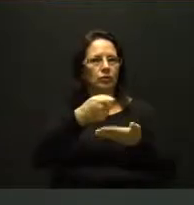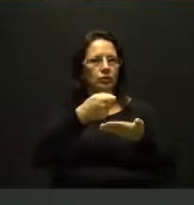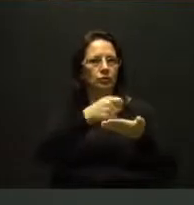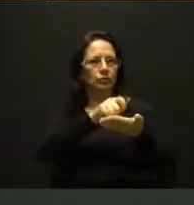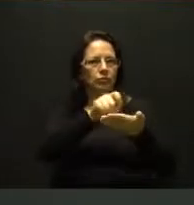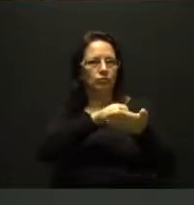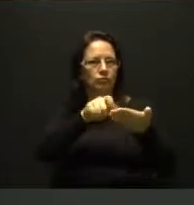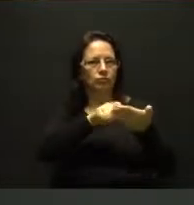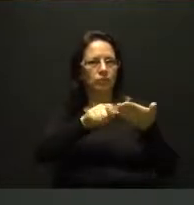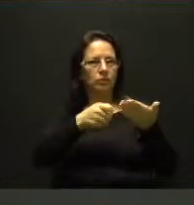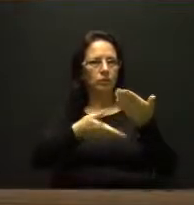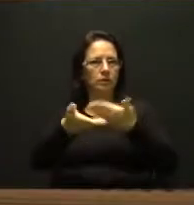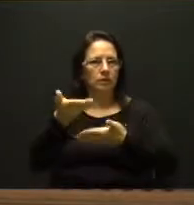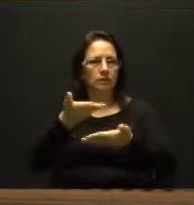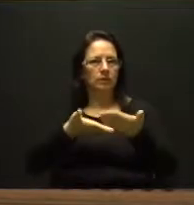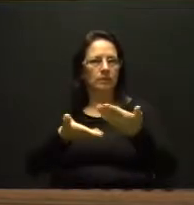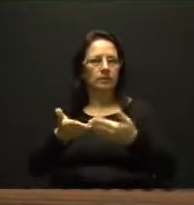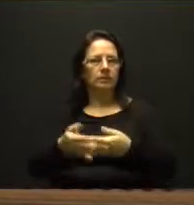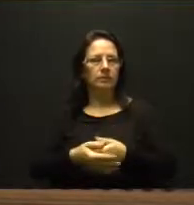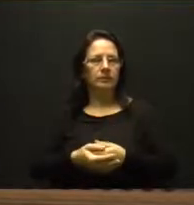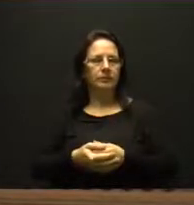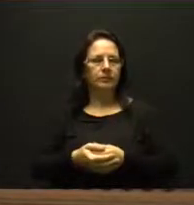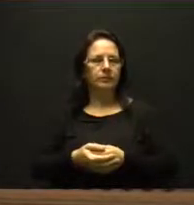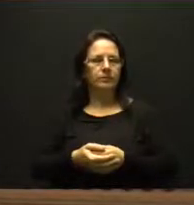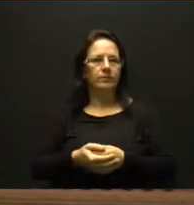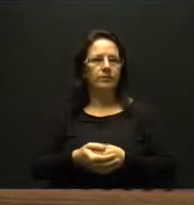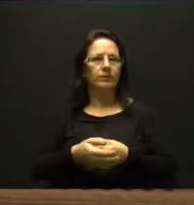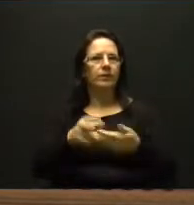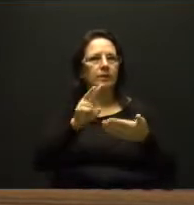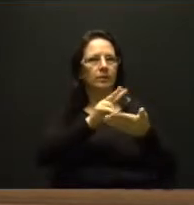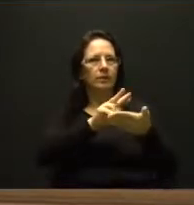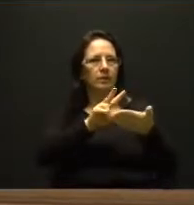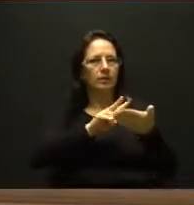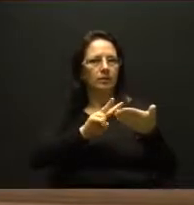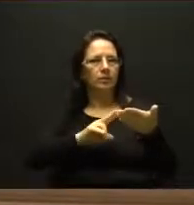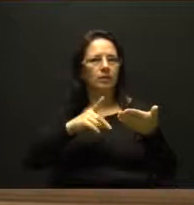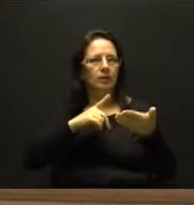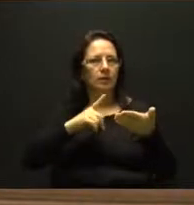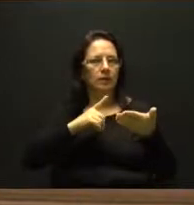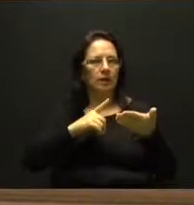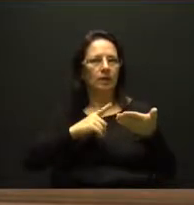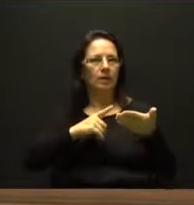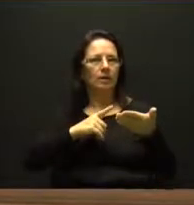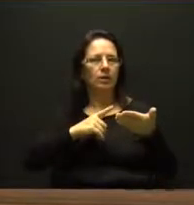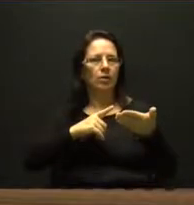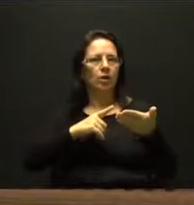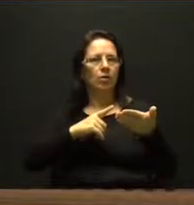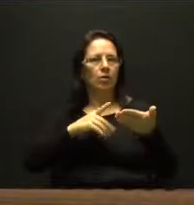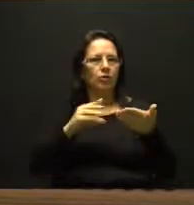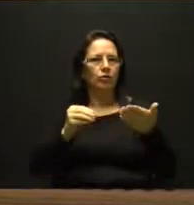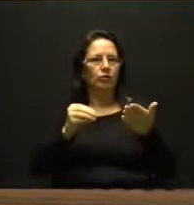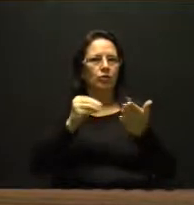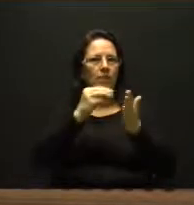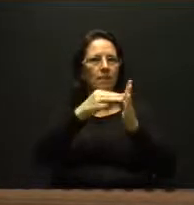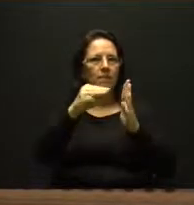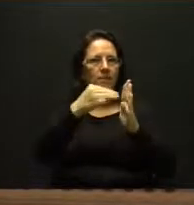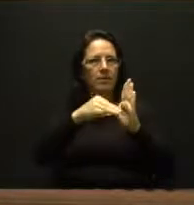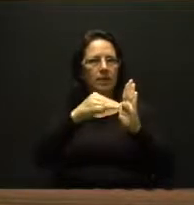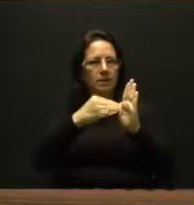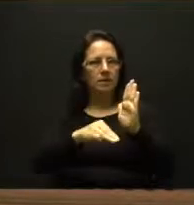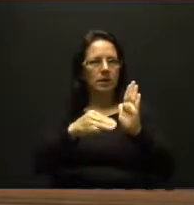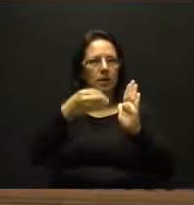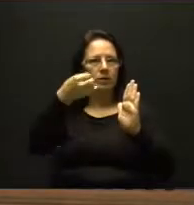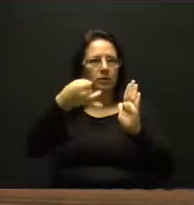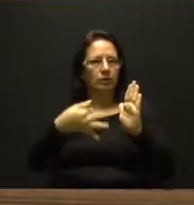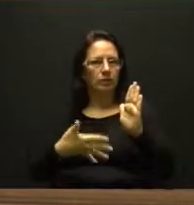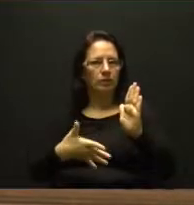acatamos ea seguir transcrevemos a propositura encontra se devidamente acompanhada de mensagem explicativa